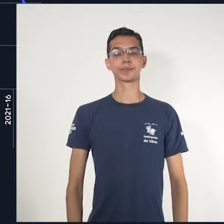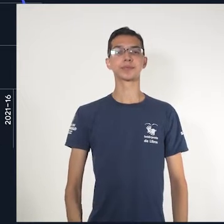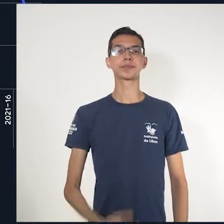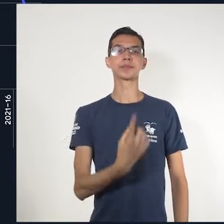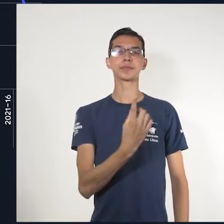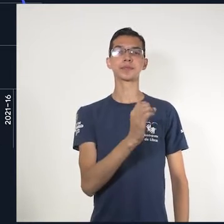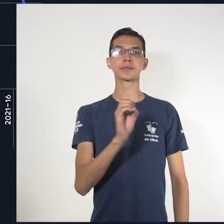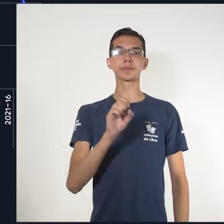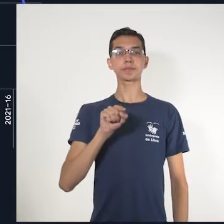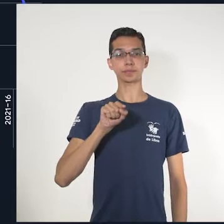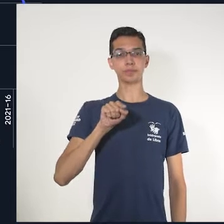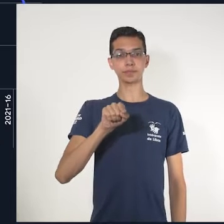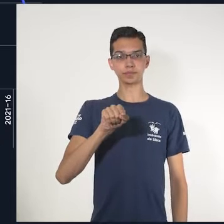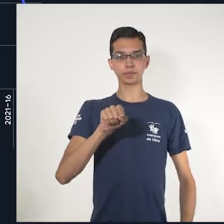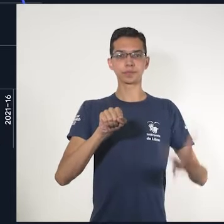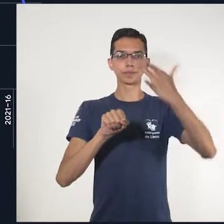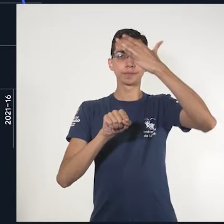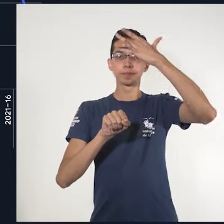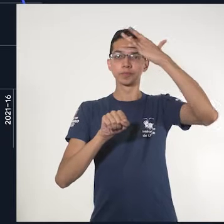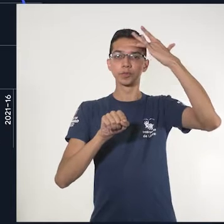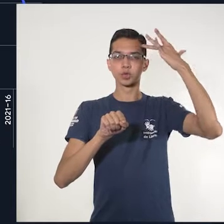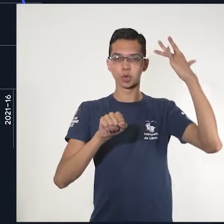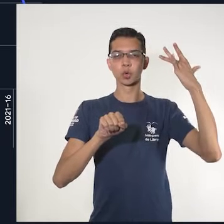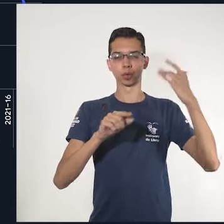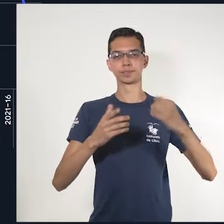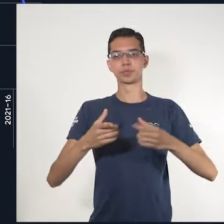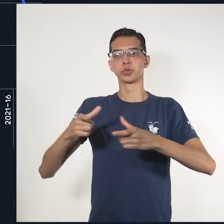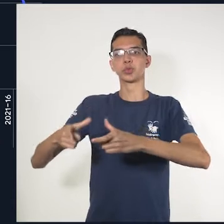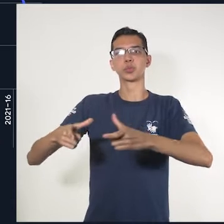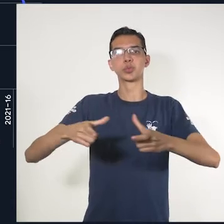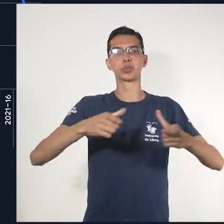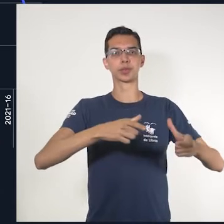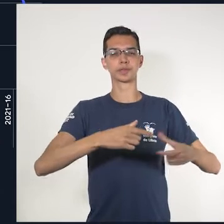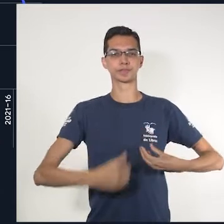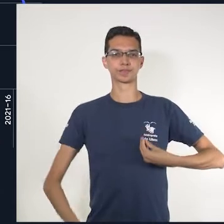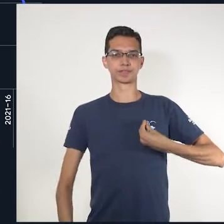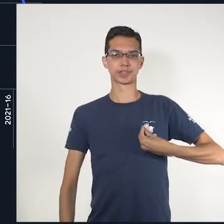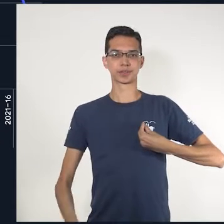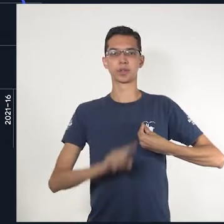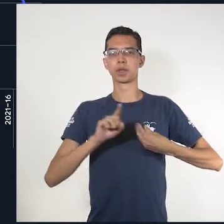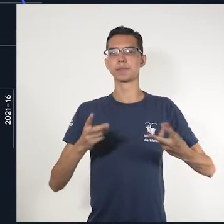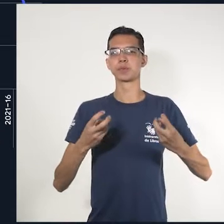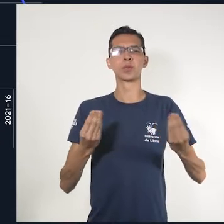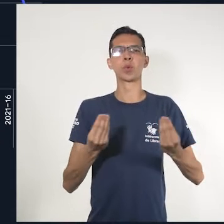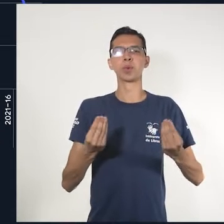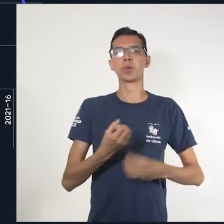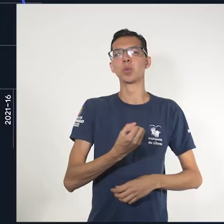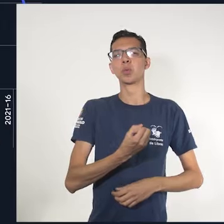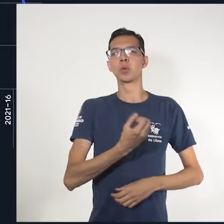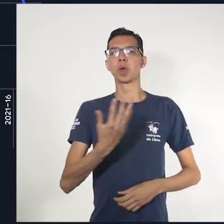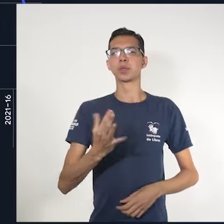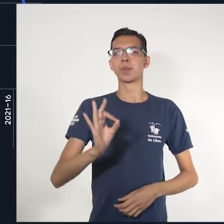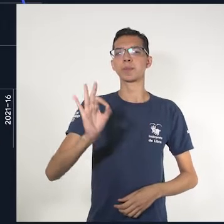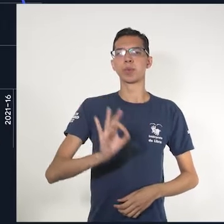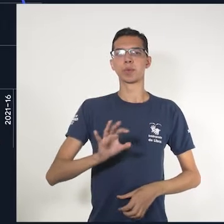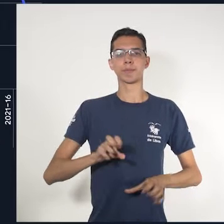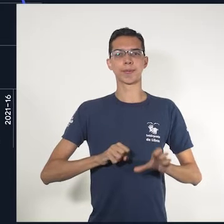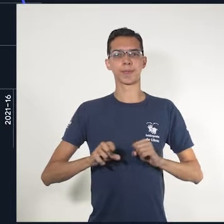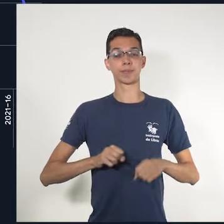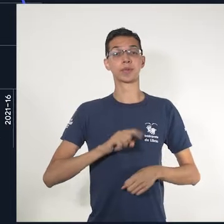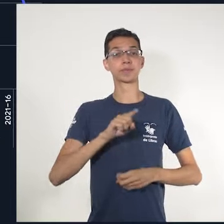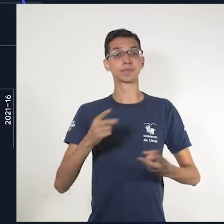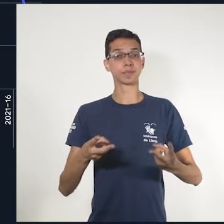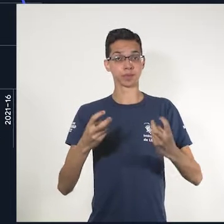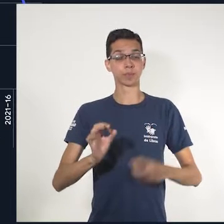habitantes, não é diferente. Nós podemos notar aí, observar a queda do coeficiente